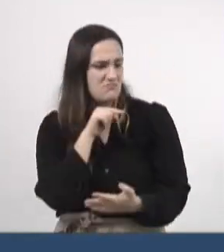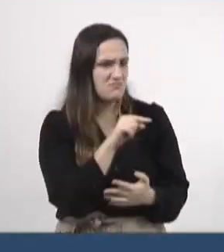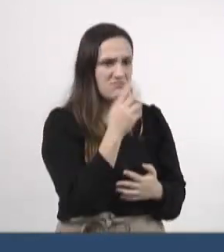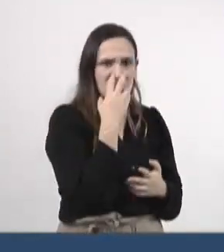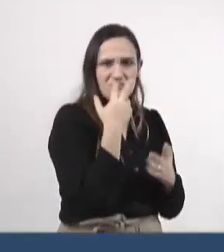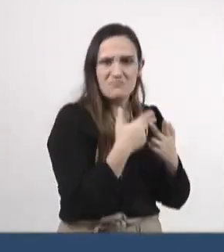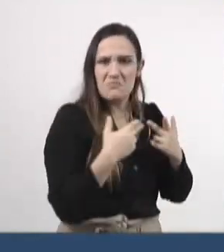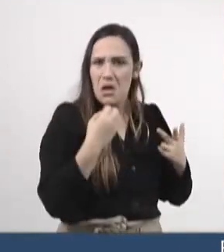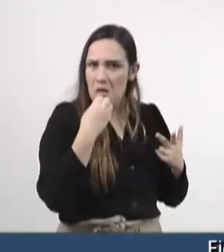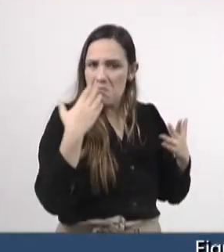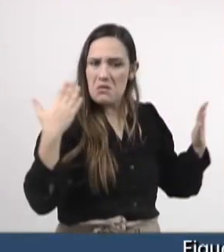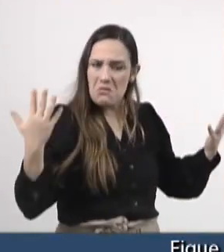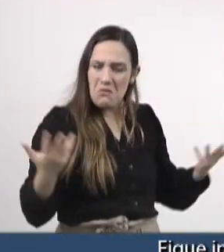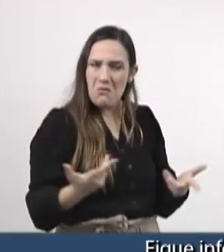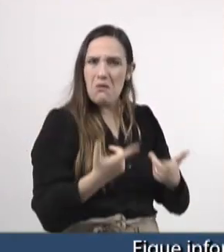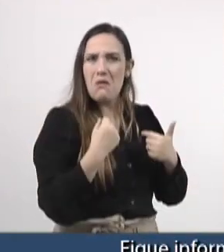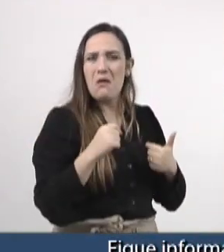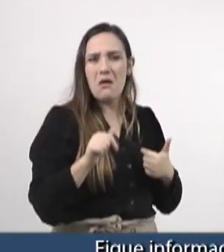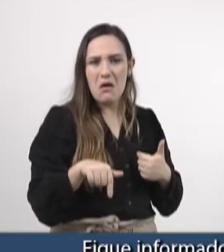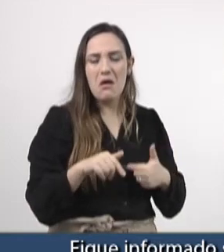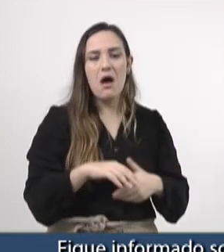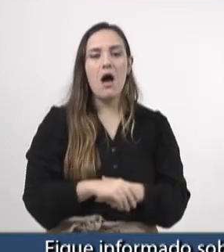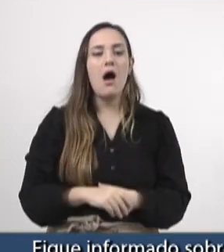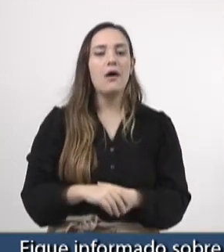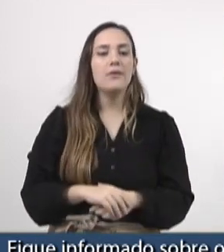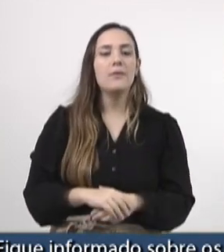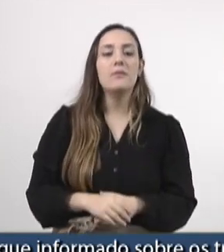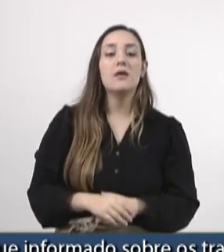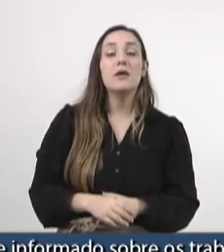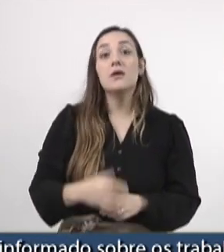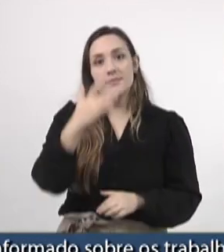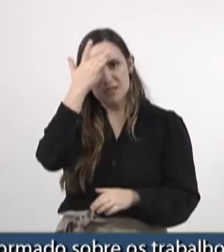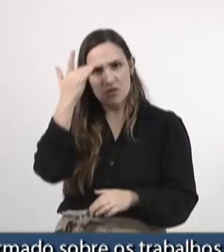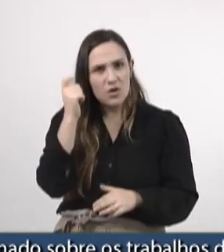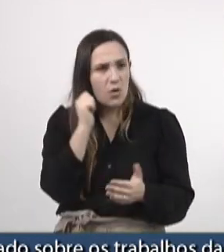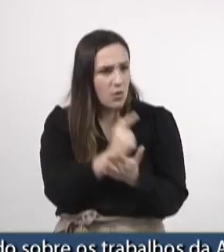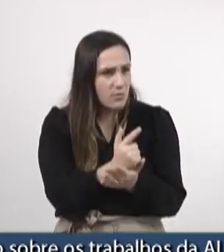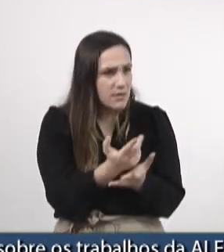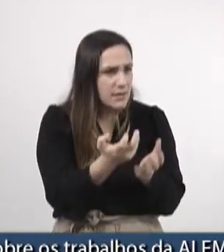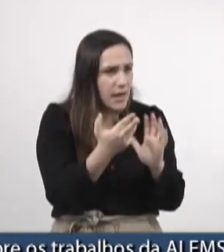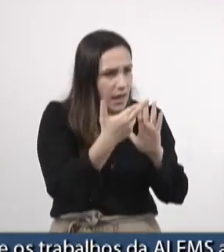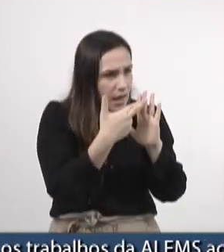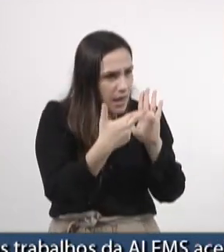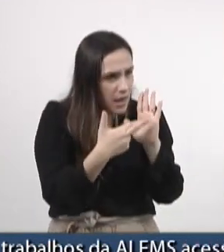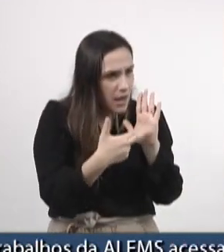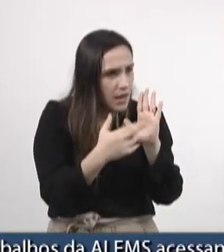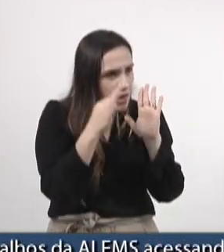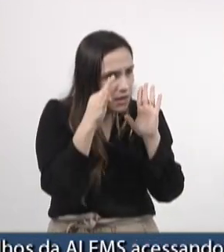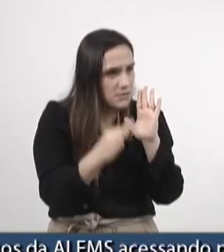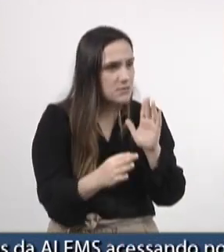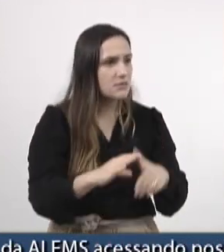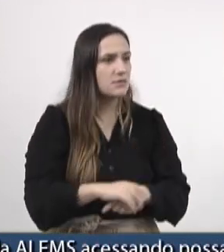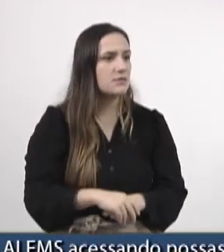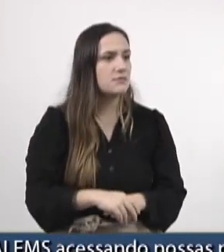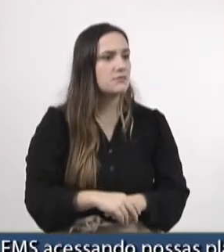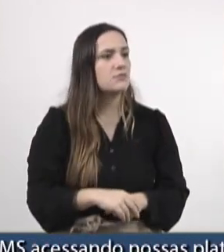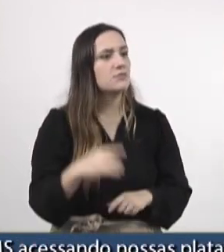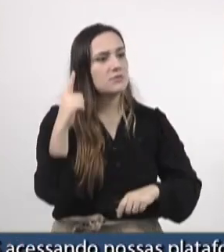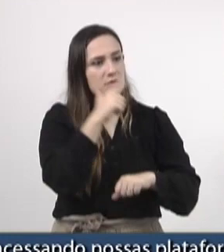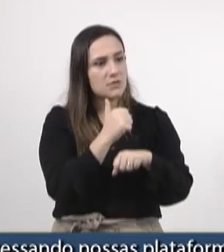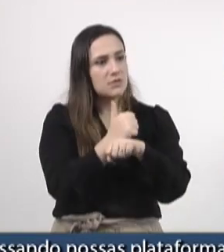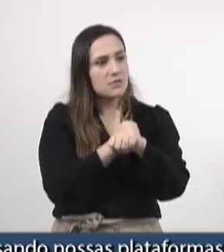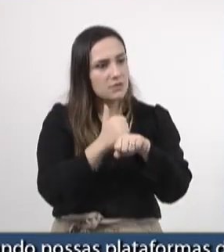e atuais para o mercado, pois os compradores estão cada vez mais exigentes em busca de